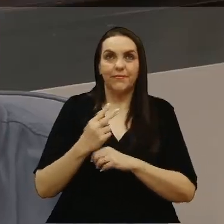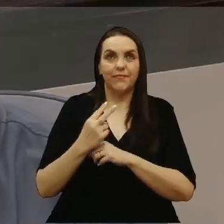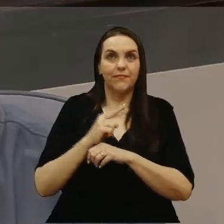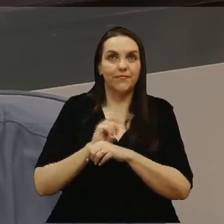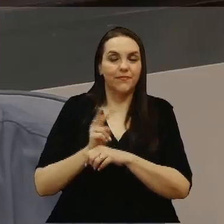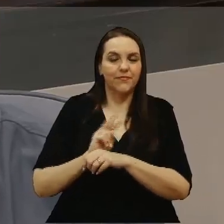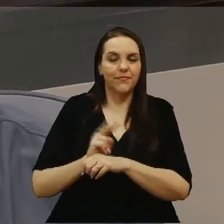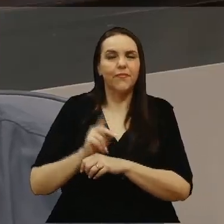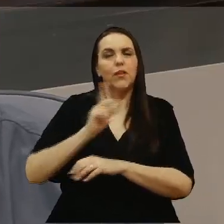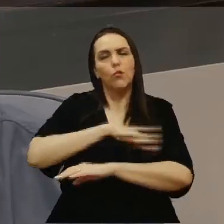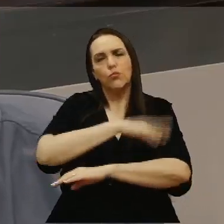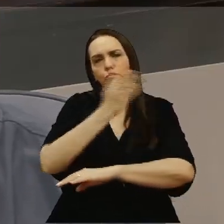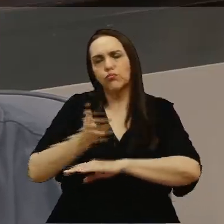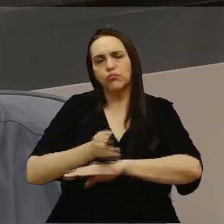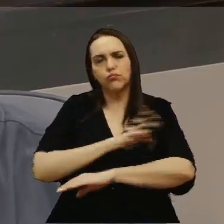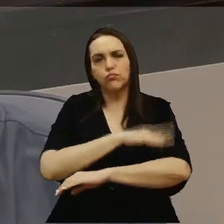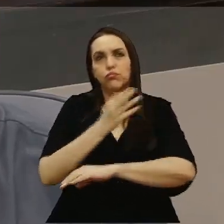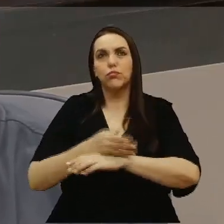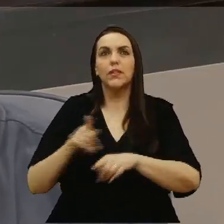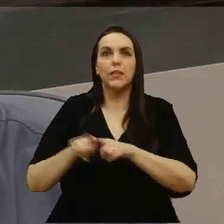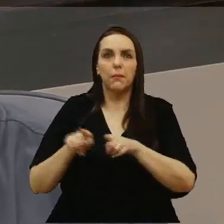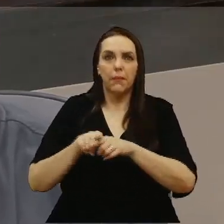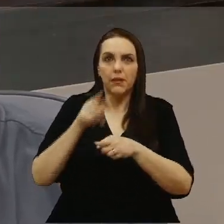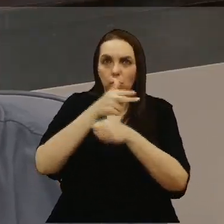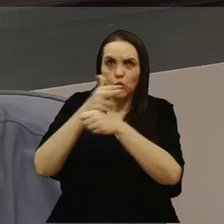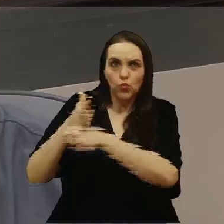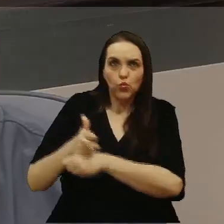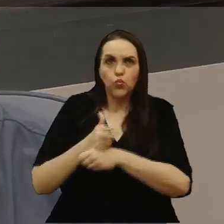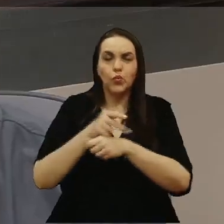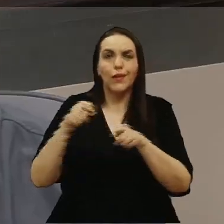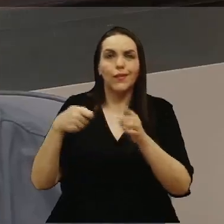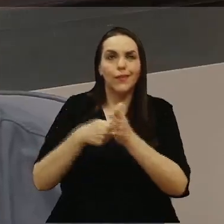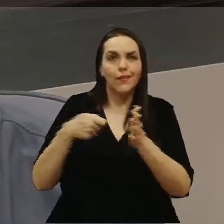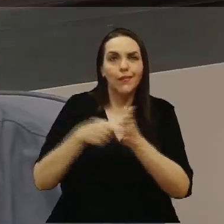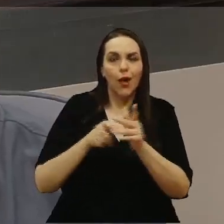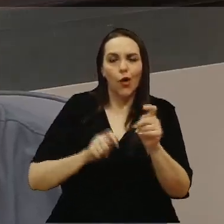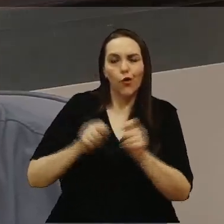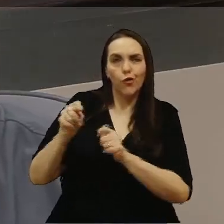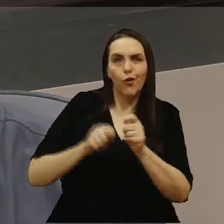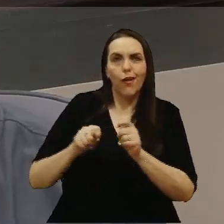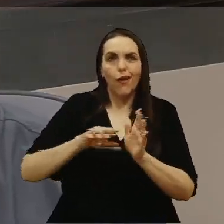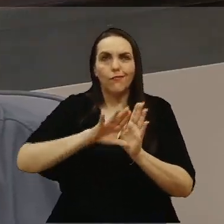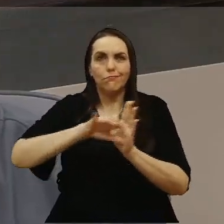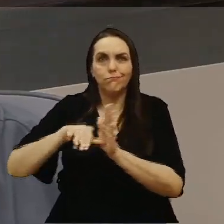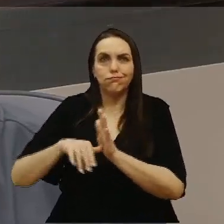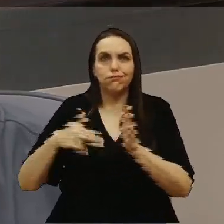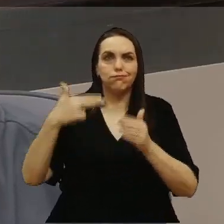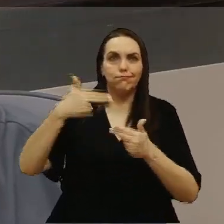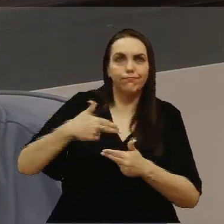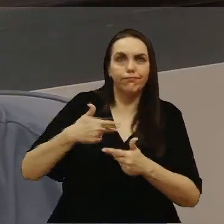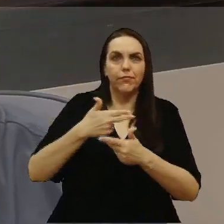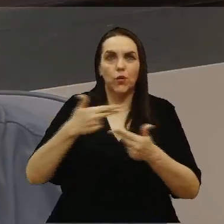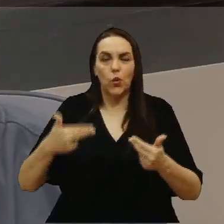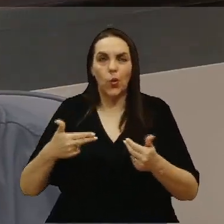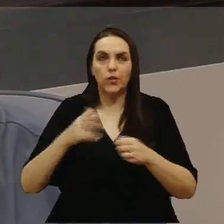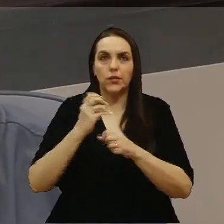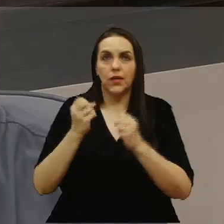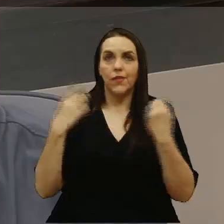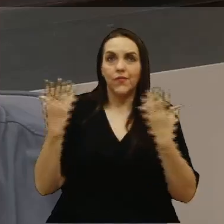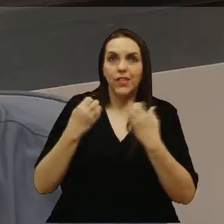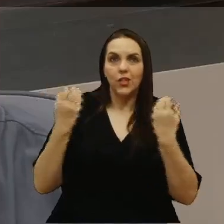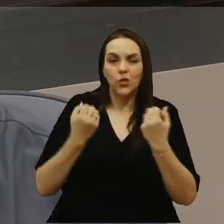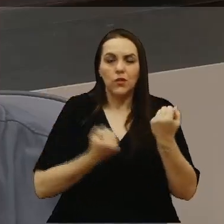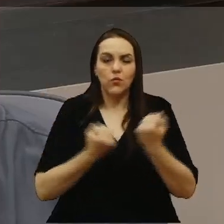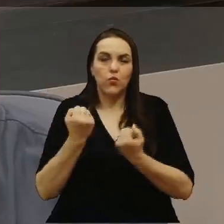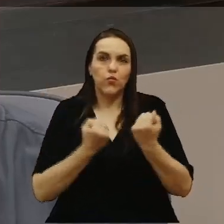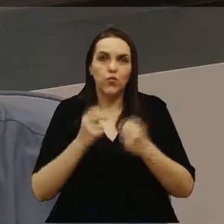rua, também tem câmeras de monitoramento, monitora, tenta controlar a bandidagem. As viaturas ali fazem uma espécie de policiamento